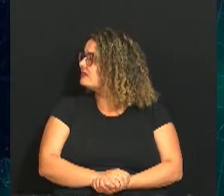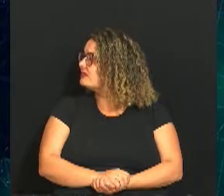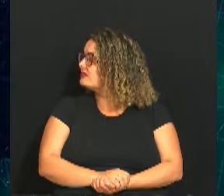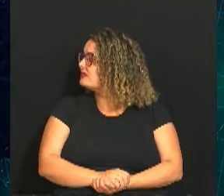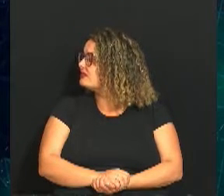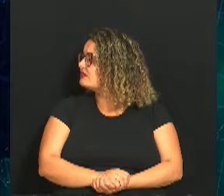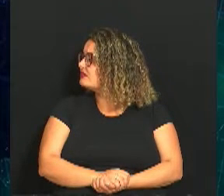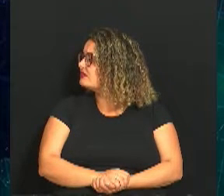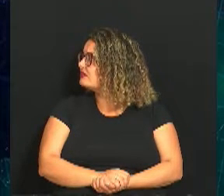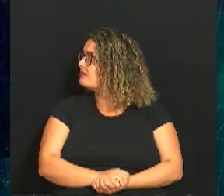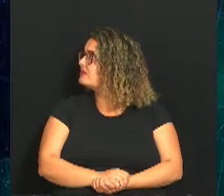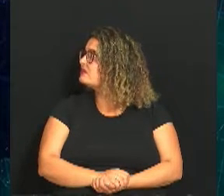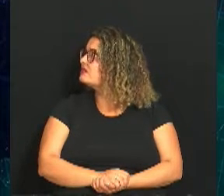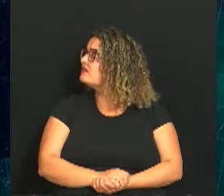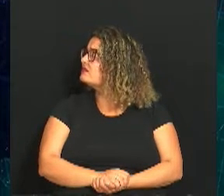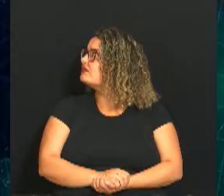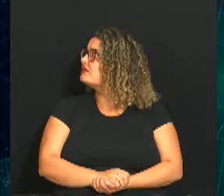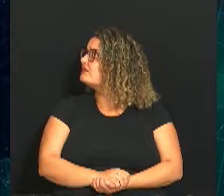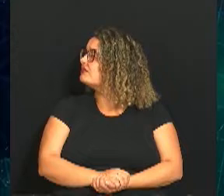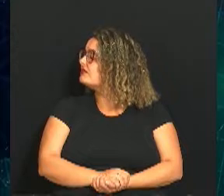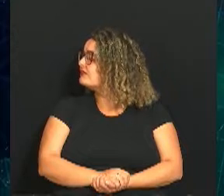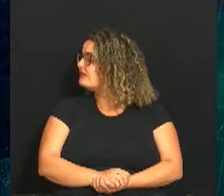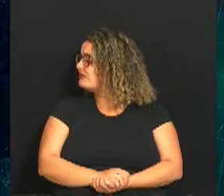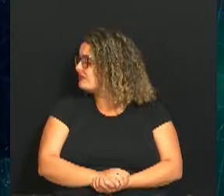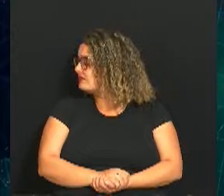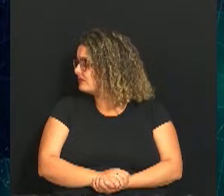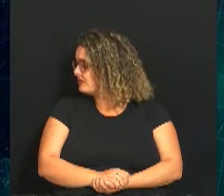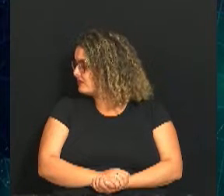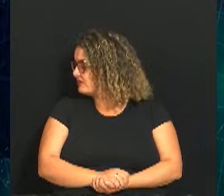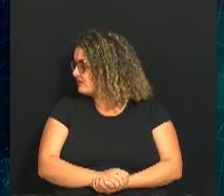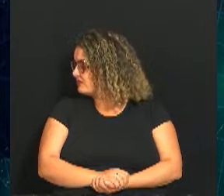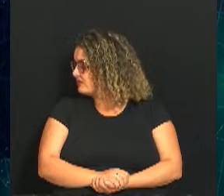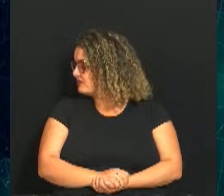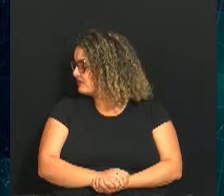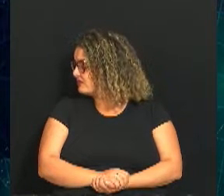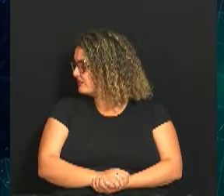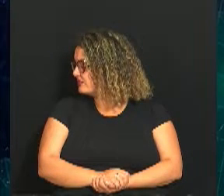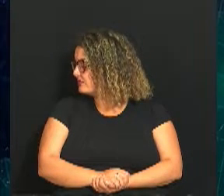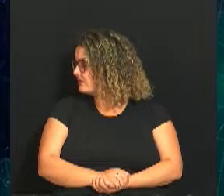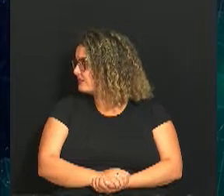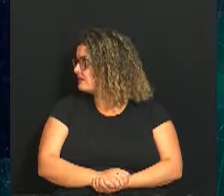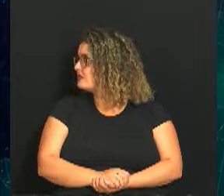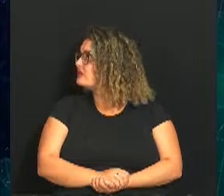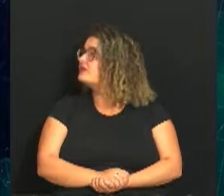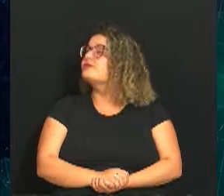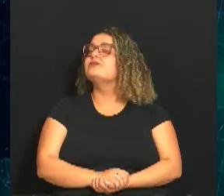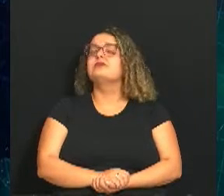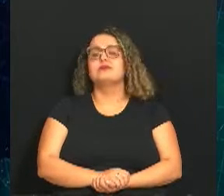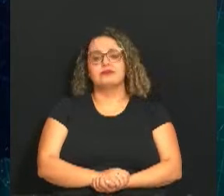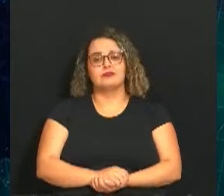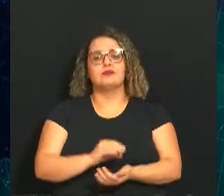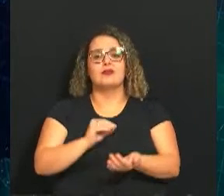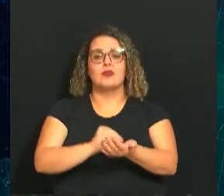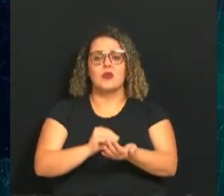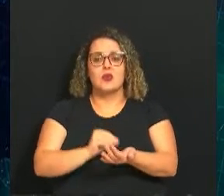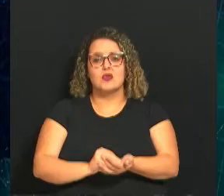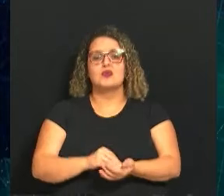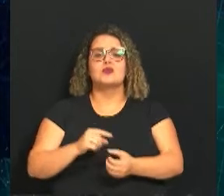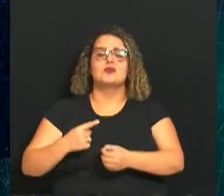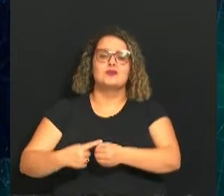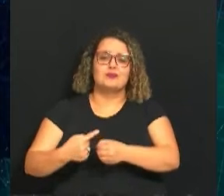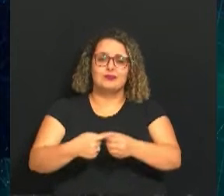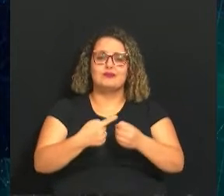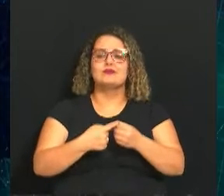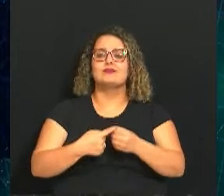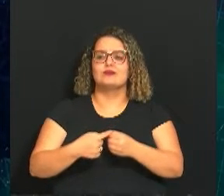Cosmópolis, 181, Arthur Nogueira, 158, Pedreira, 138 e os únicos municípios da RMC